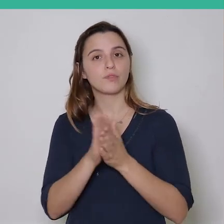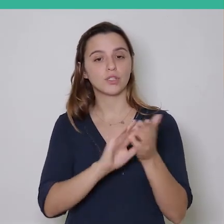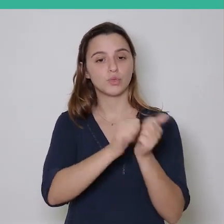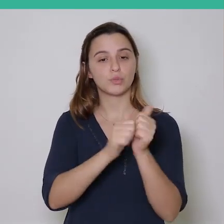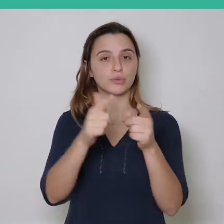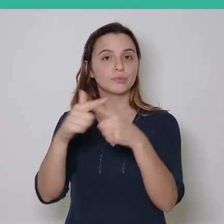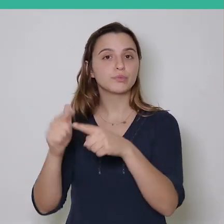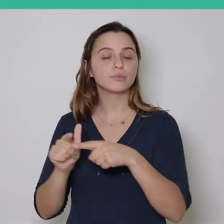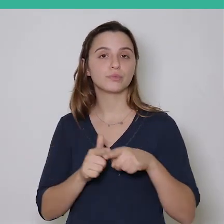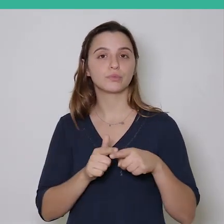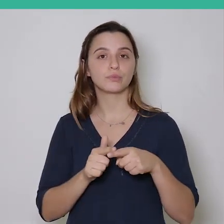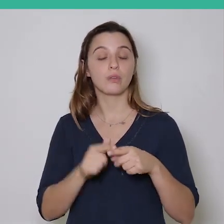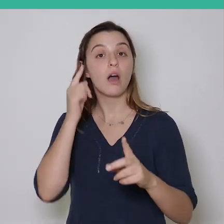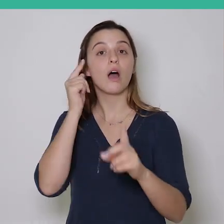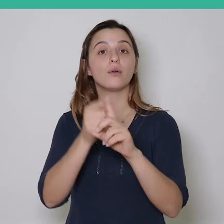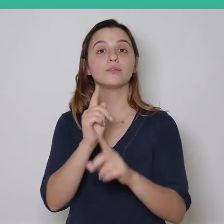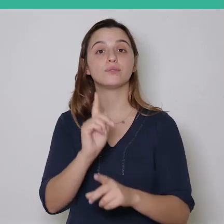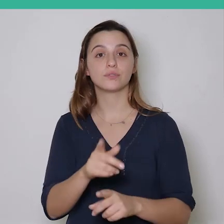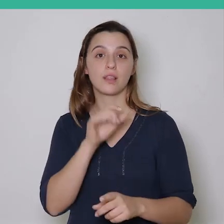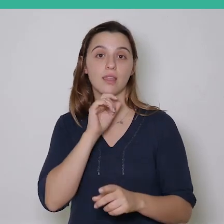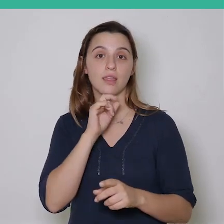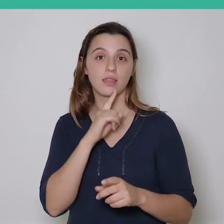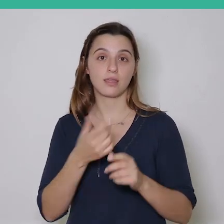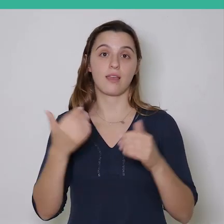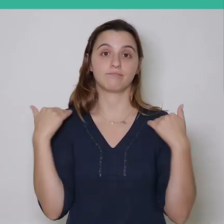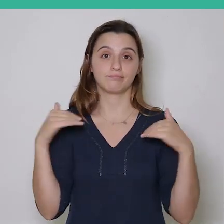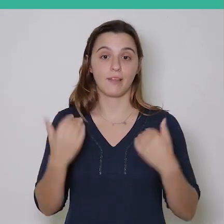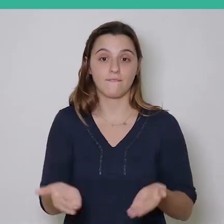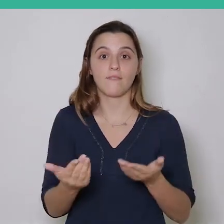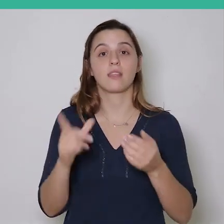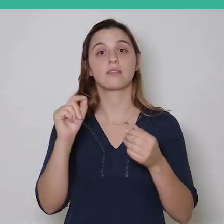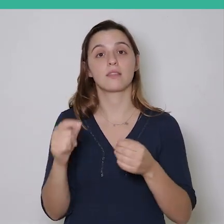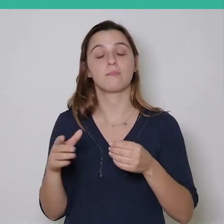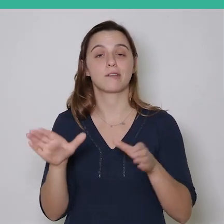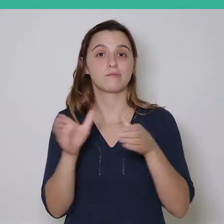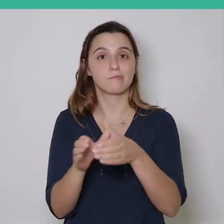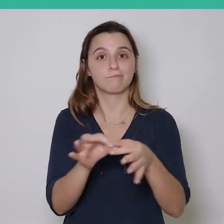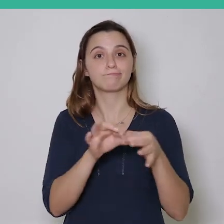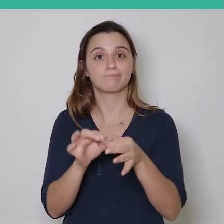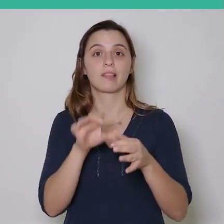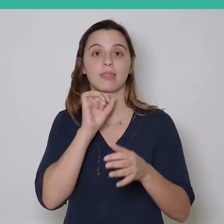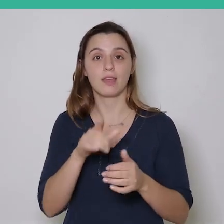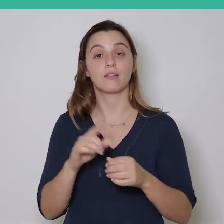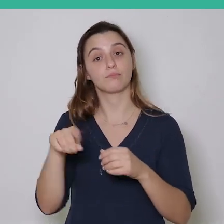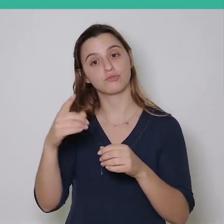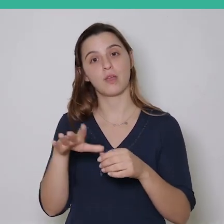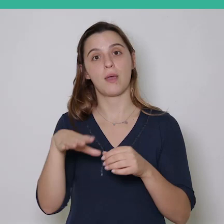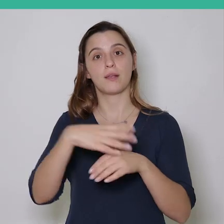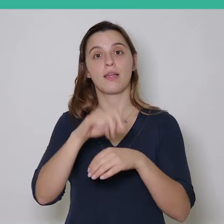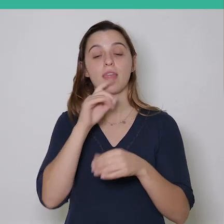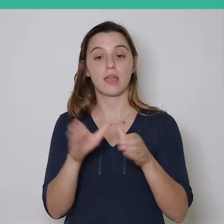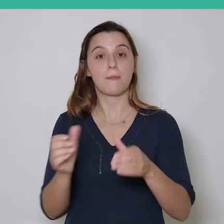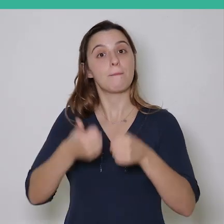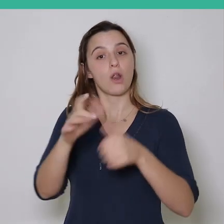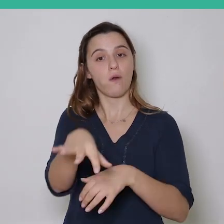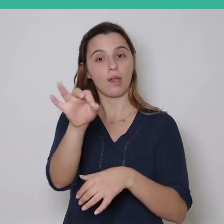englobando as várias modalidades do desporto, com o objetivo de promover a atividade física e também o espírito de equipa, elegendo posteriormente a